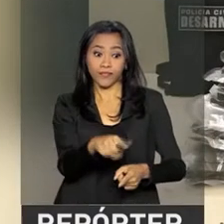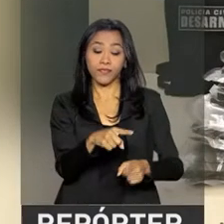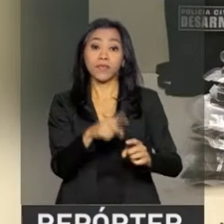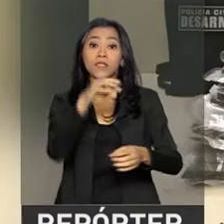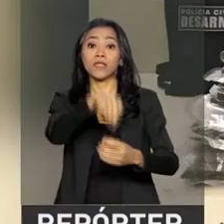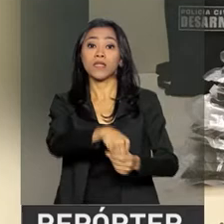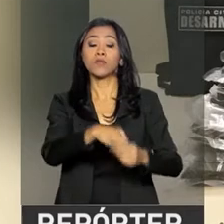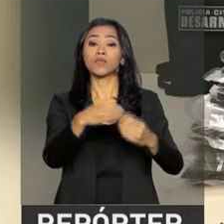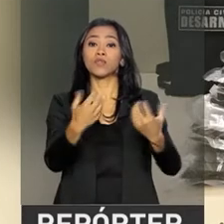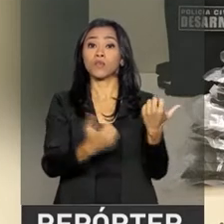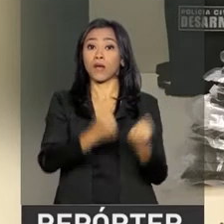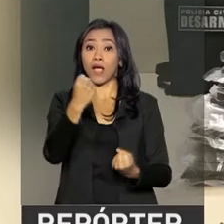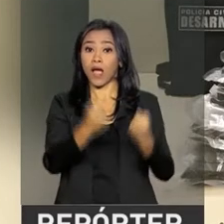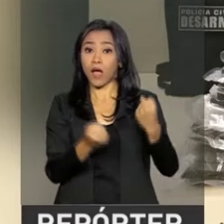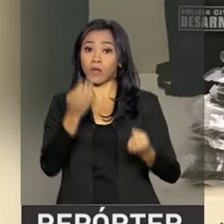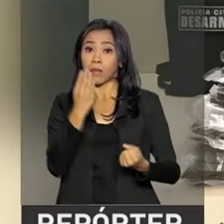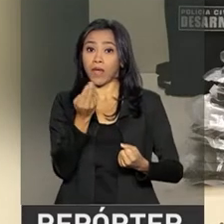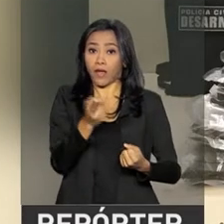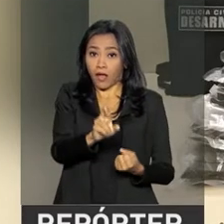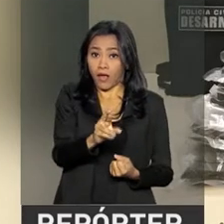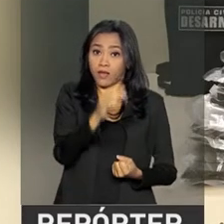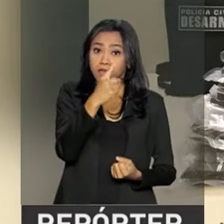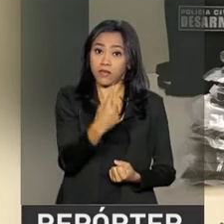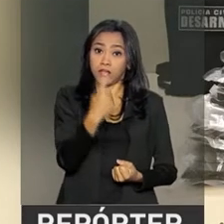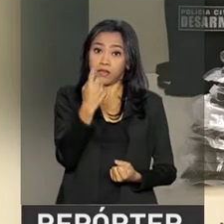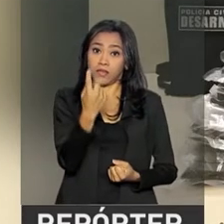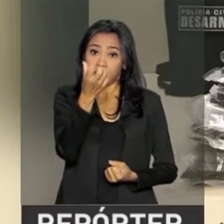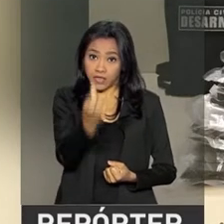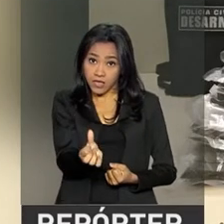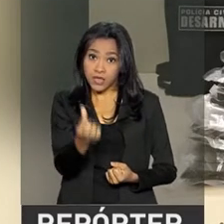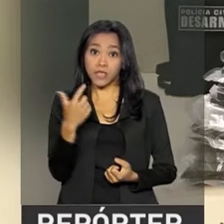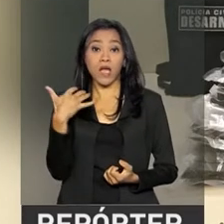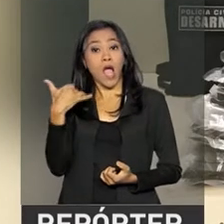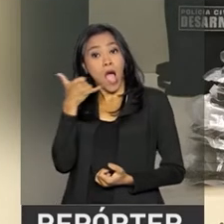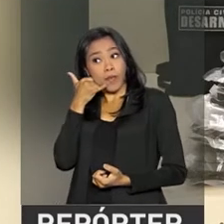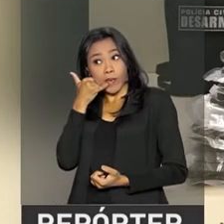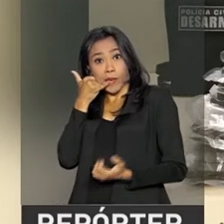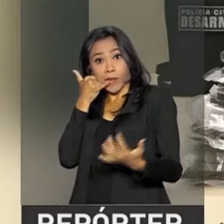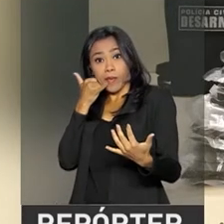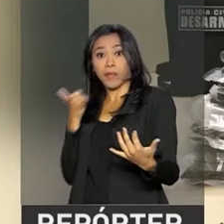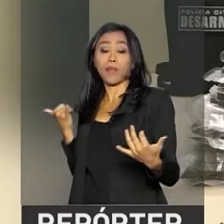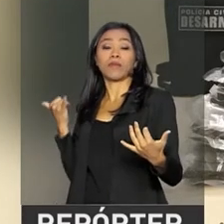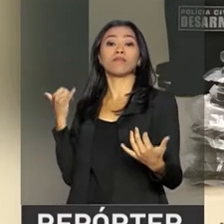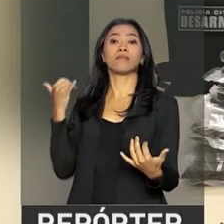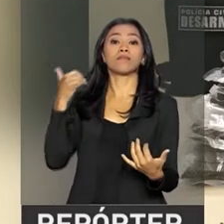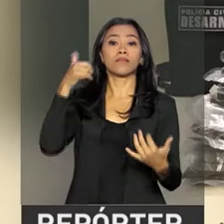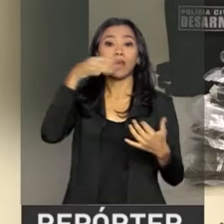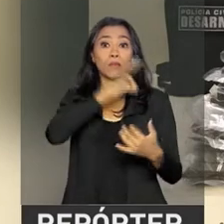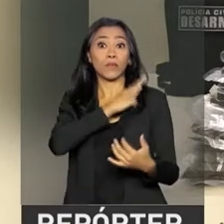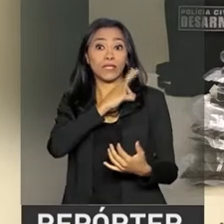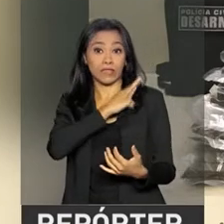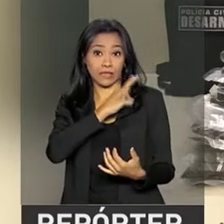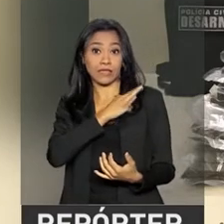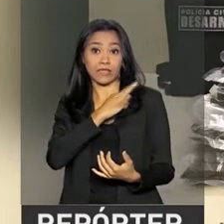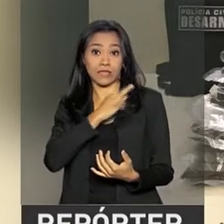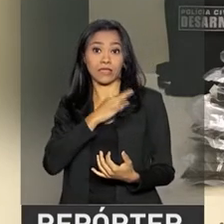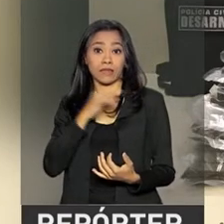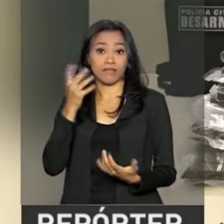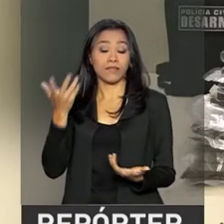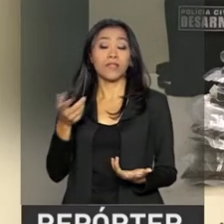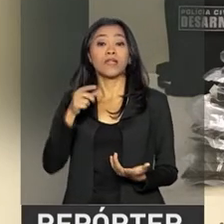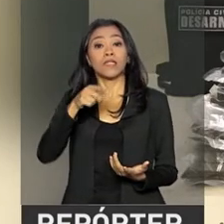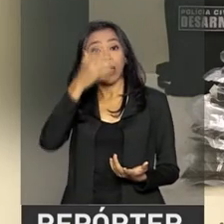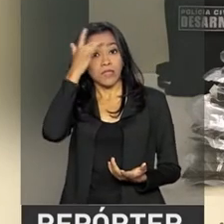carro na br 116 após uma denúncia anônima a polícia rodoviária tanto os transportadores da droga quando